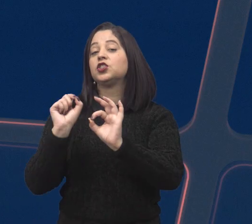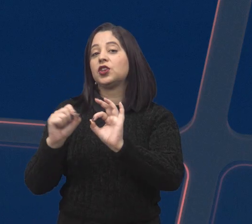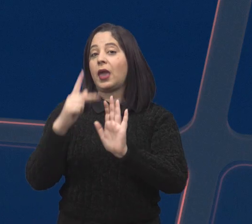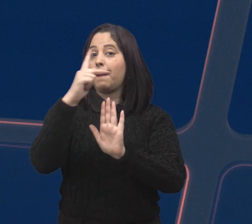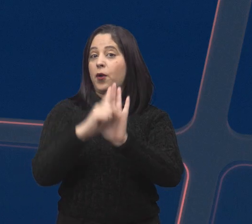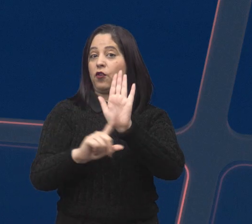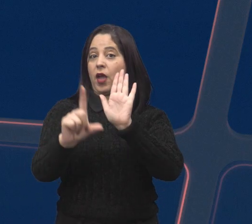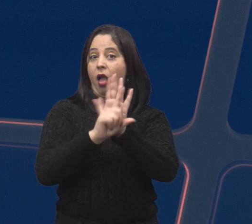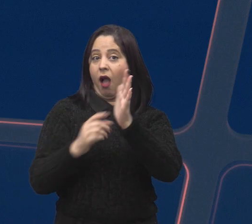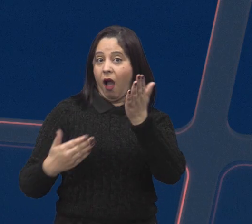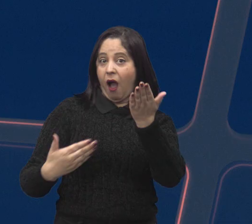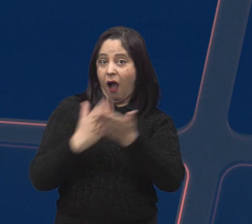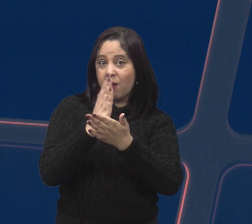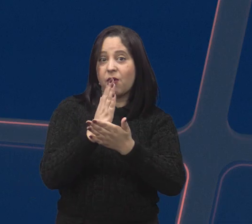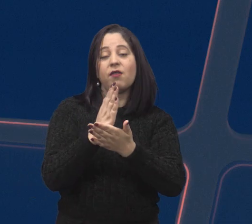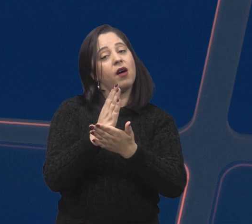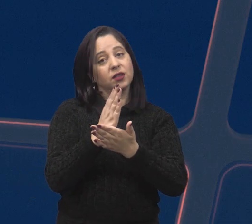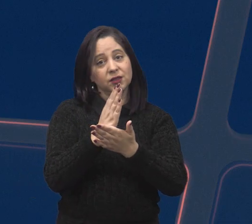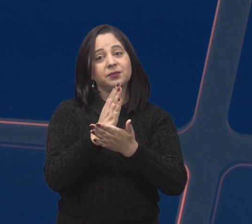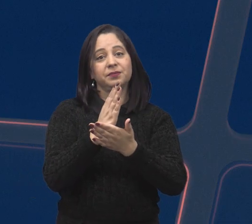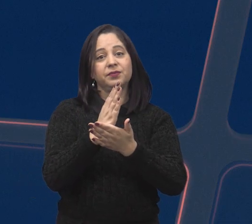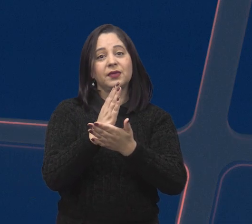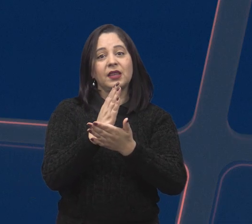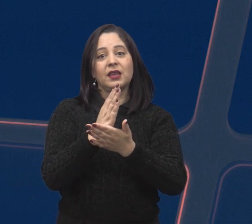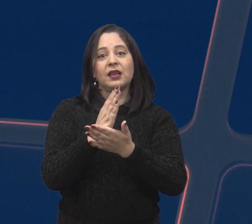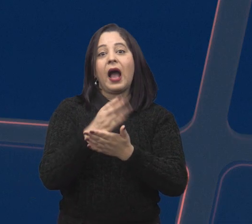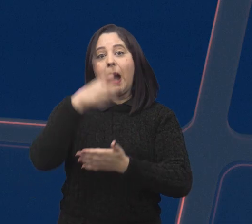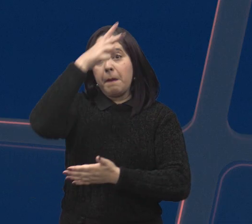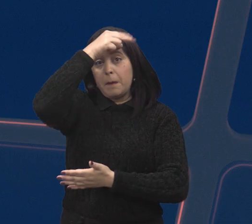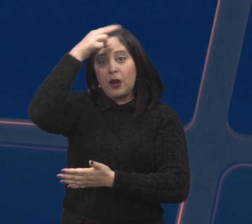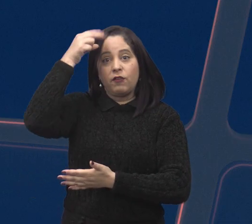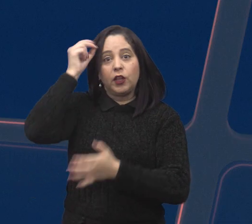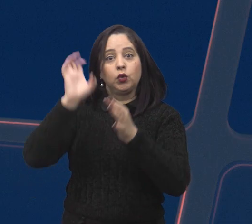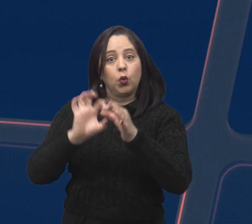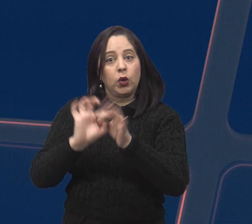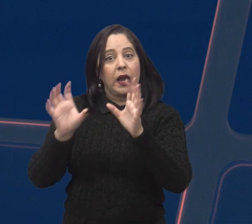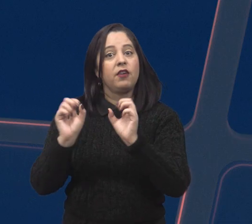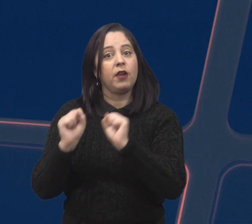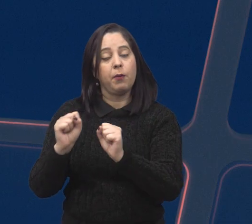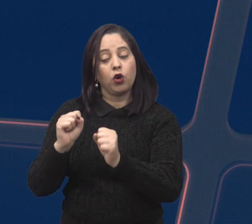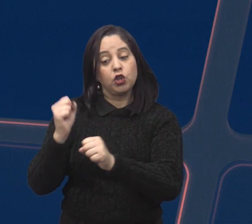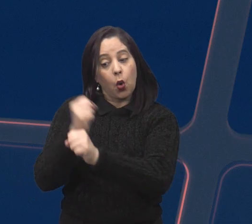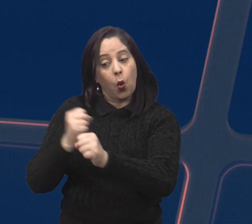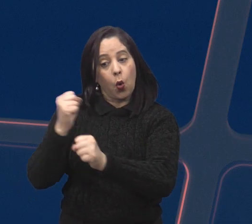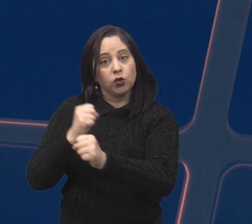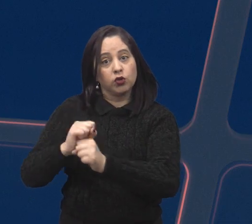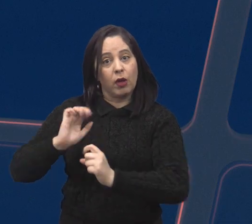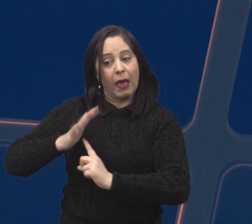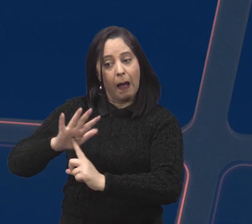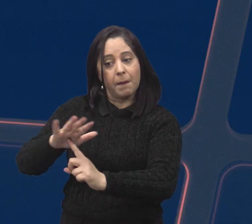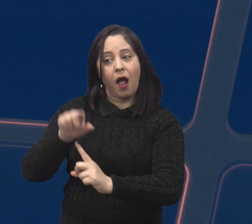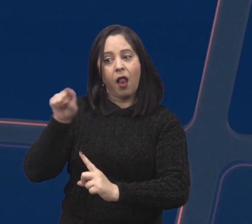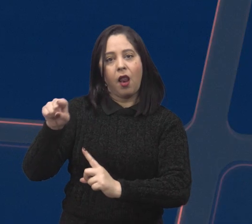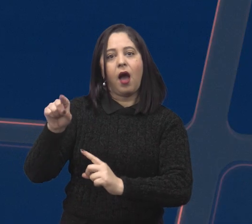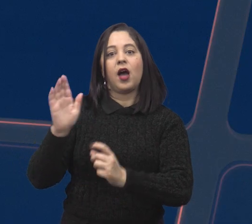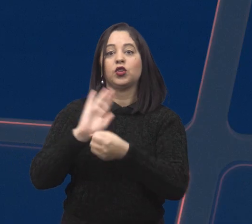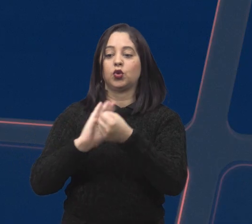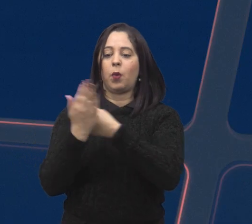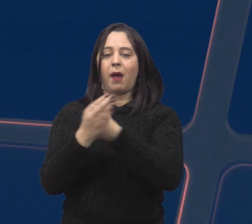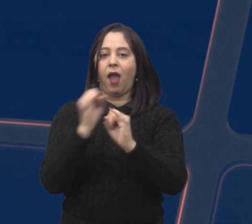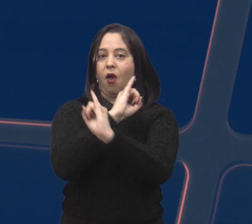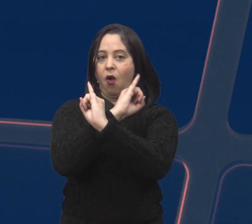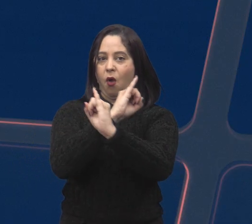ver projeto de lei aprovado pelos vereadores autoriza a prefeitura a construir uma praça no bairro Jardim